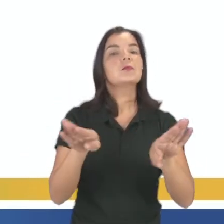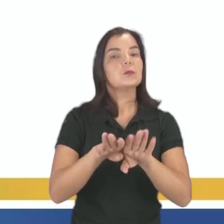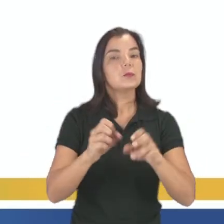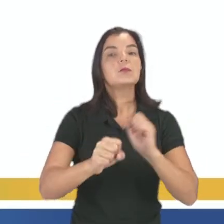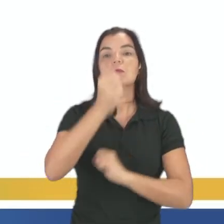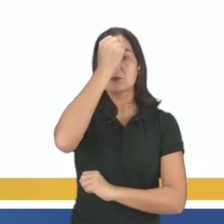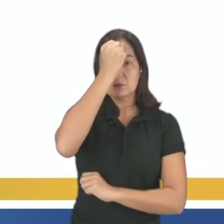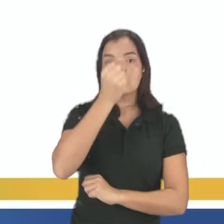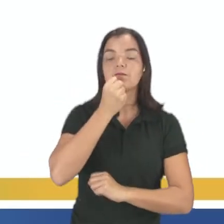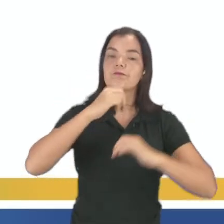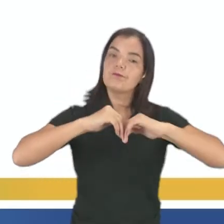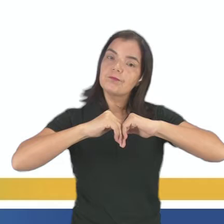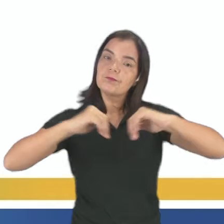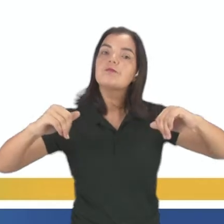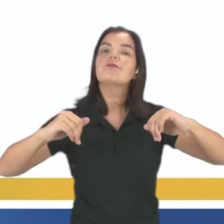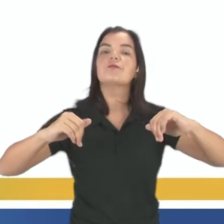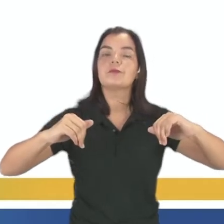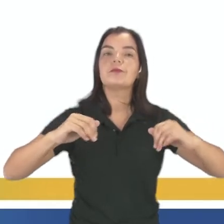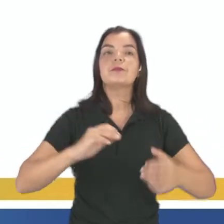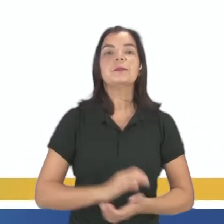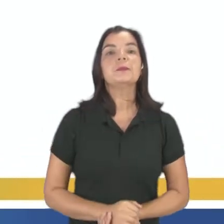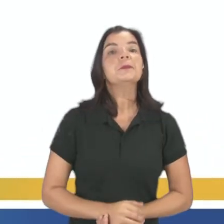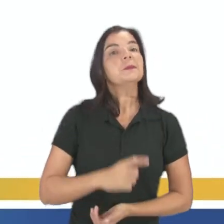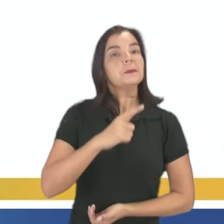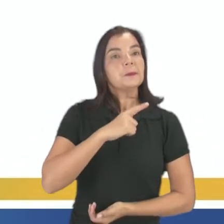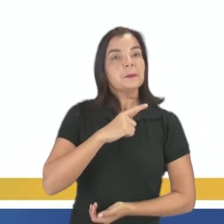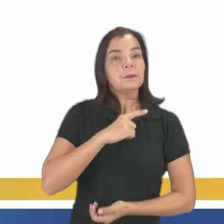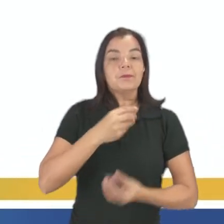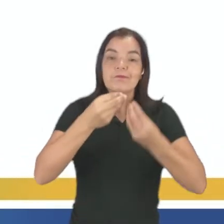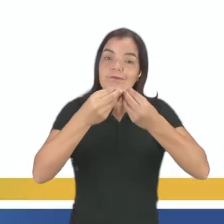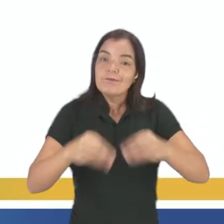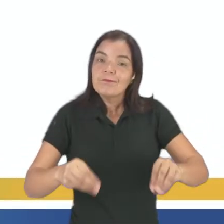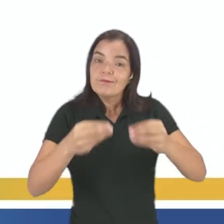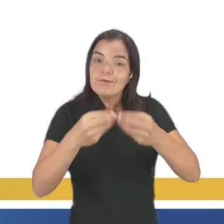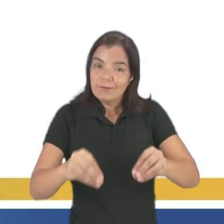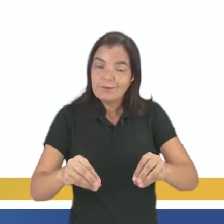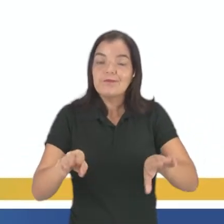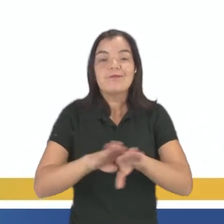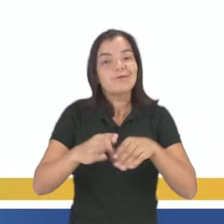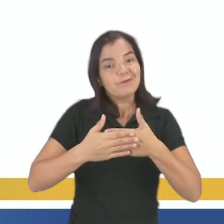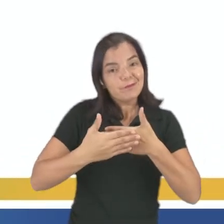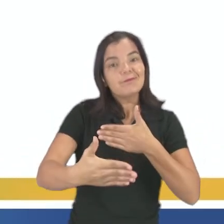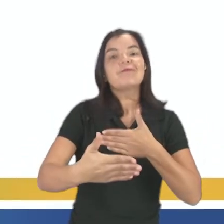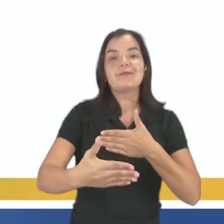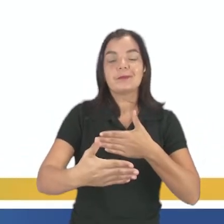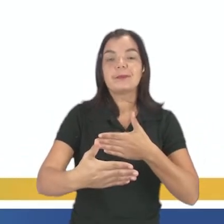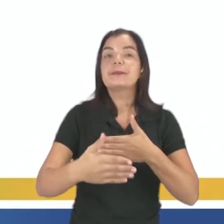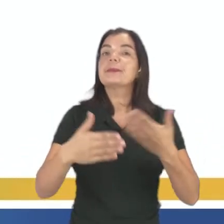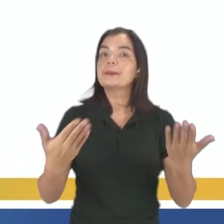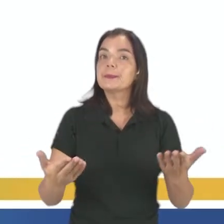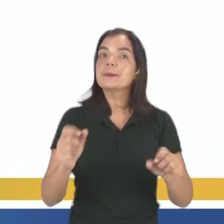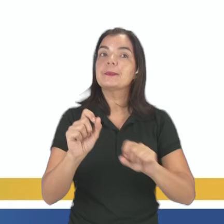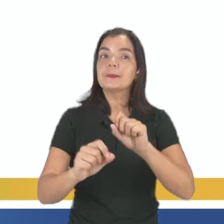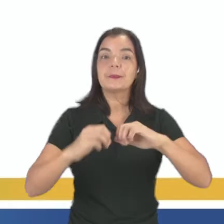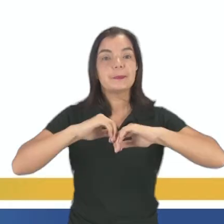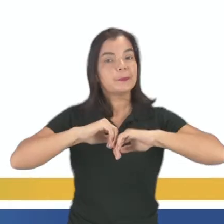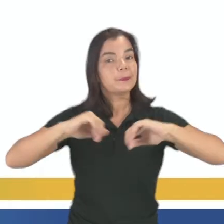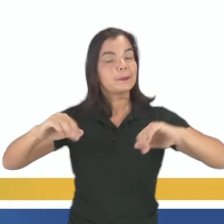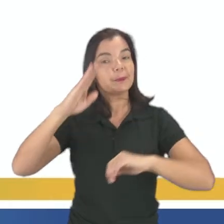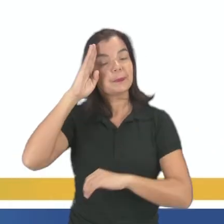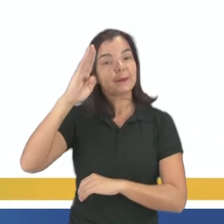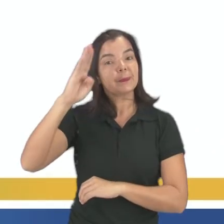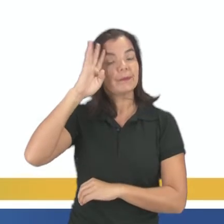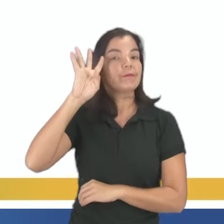socialistas, né? Então tem esse rompimento, né? Tem-se o fracasso desse grande salto para frente, né? E o Mao, ele é afastado das